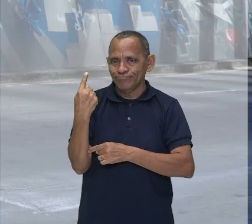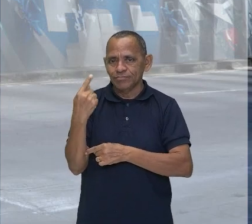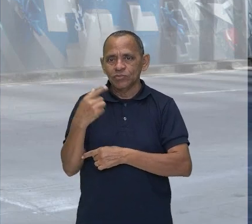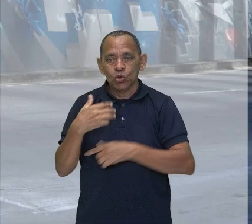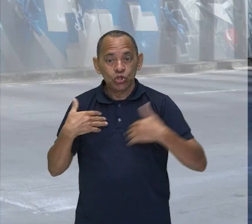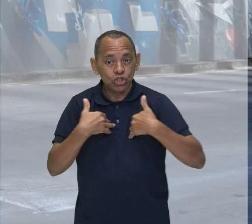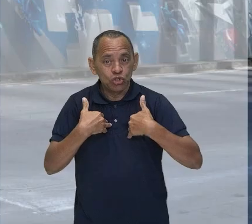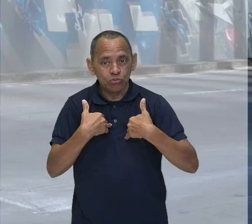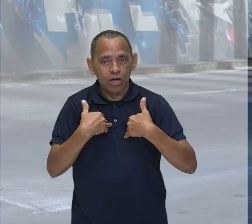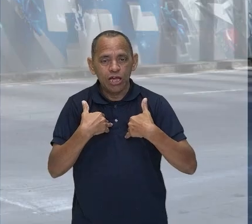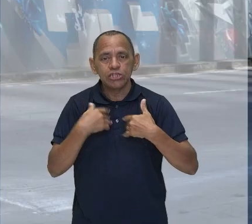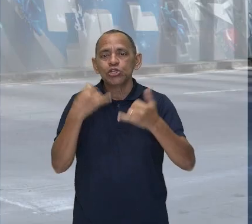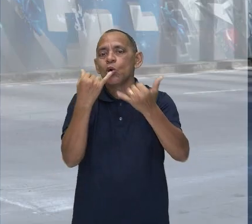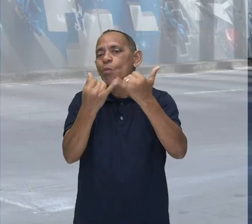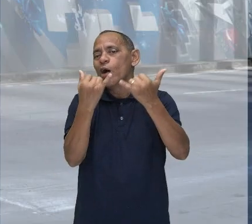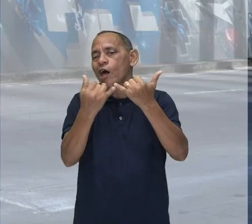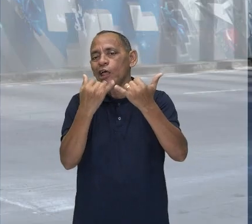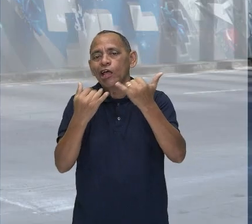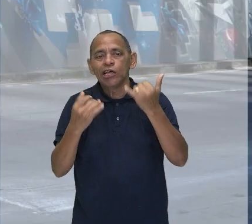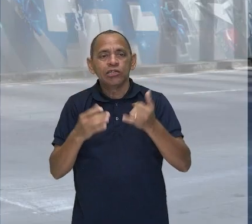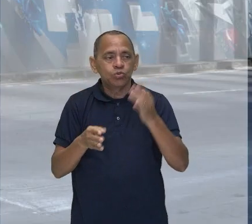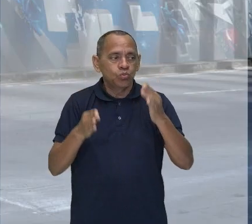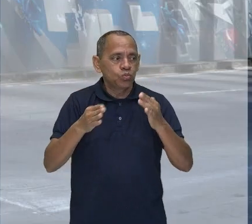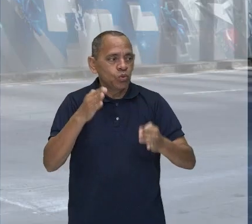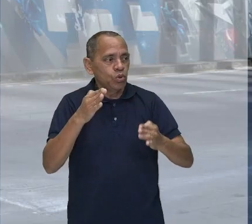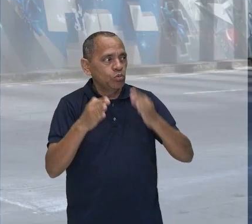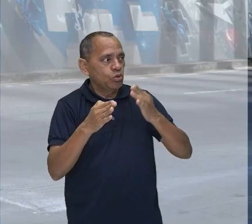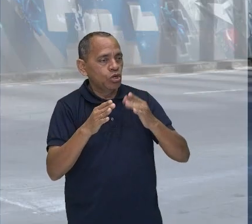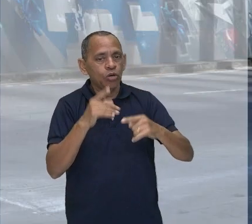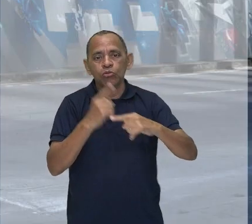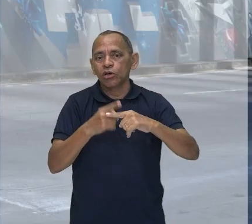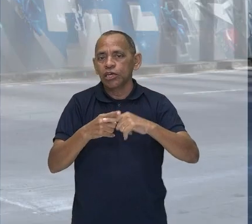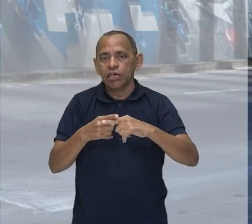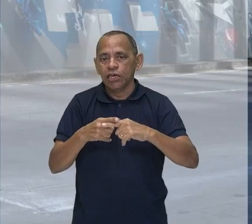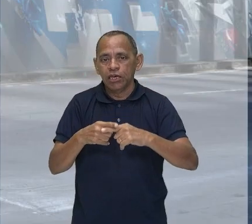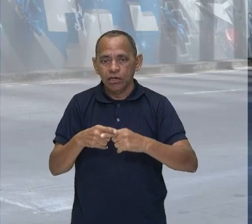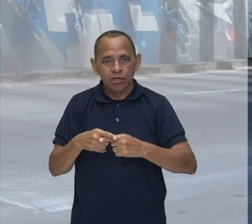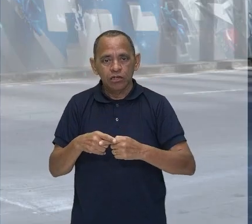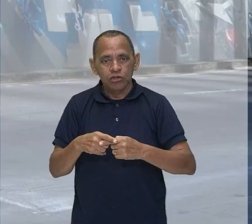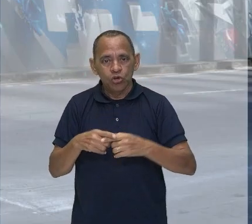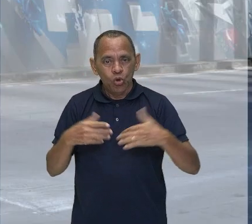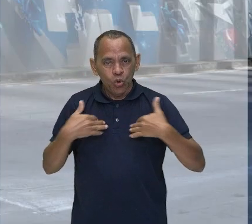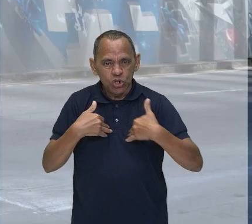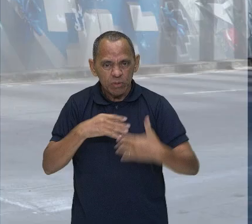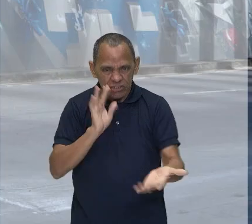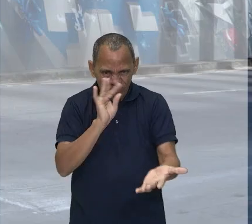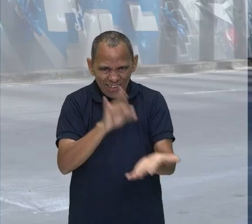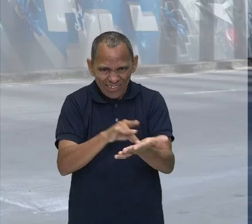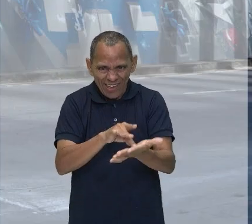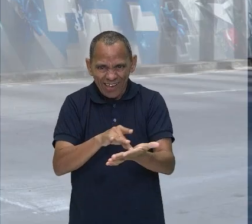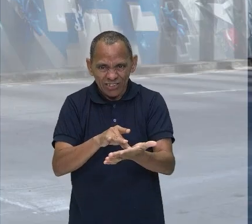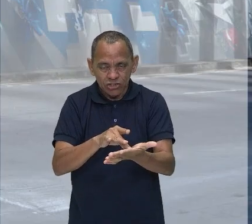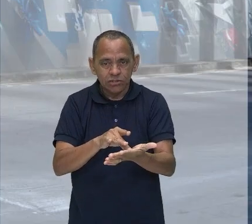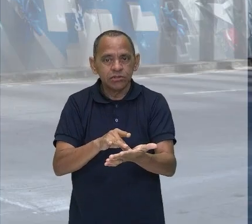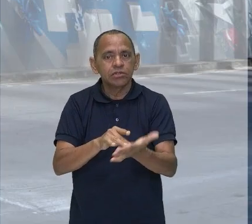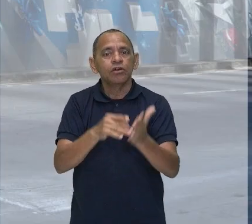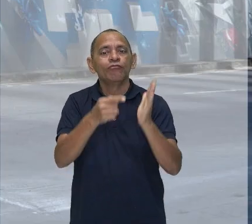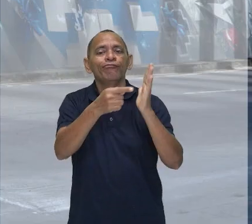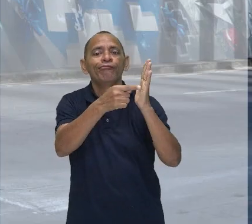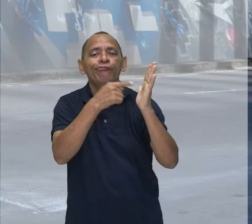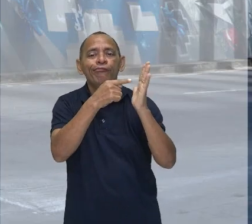que robotizados, porque os originais a gente não consegue mais, já entrou em extinção. Novamente frisando a importância